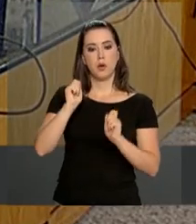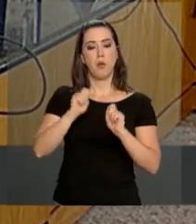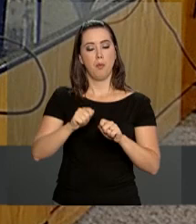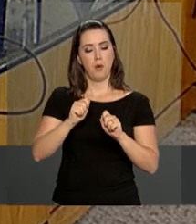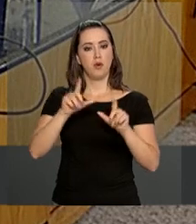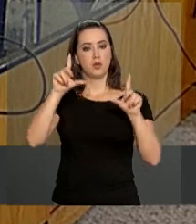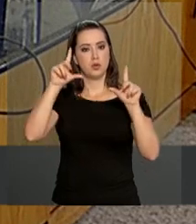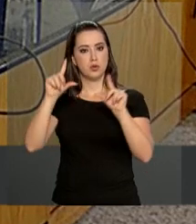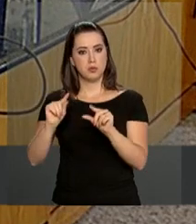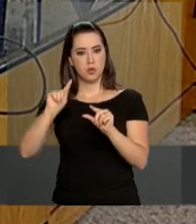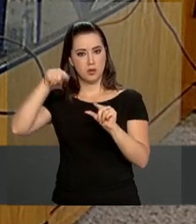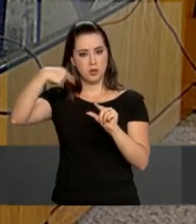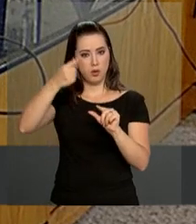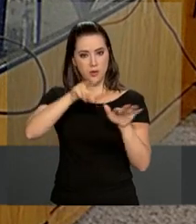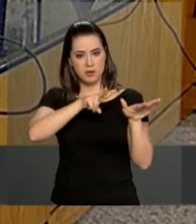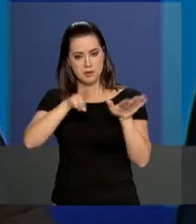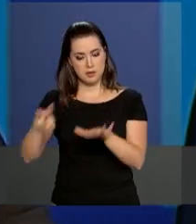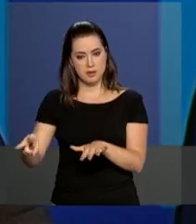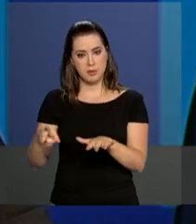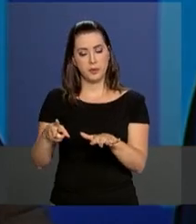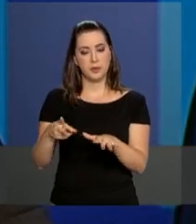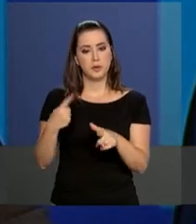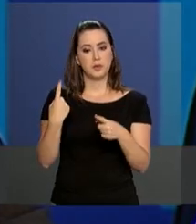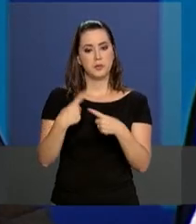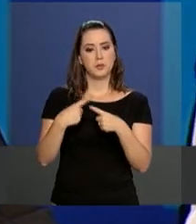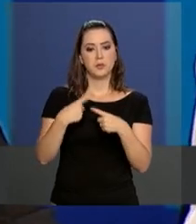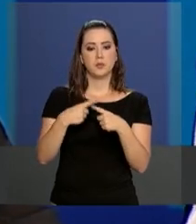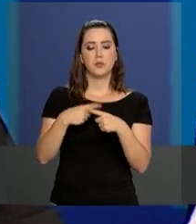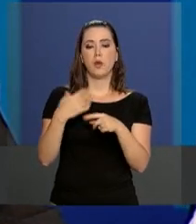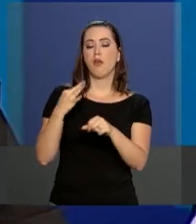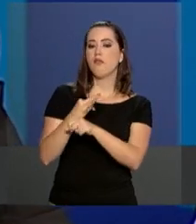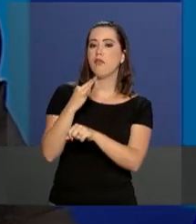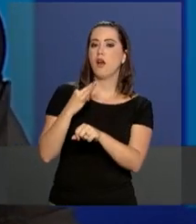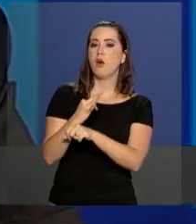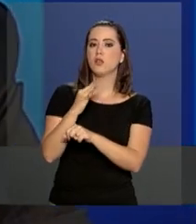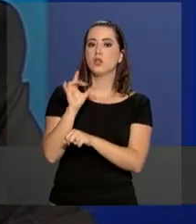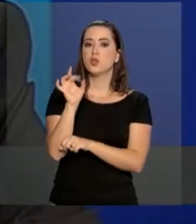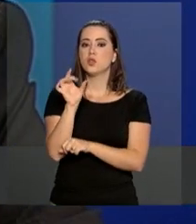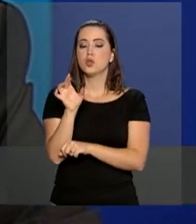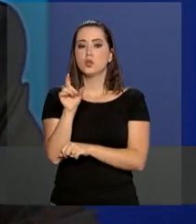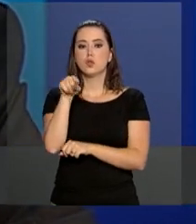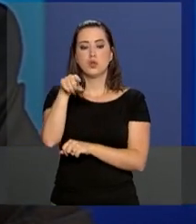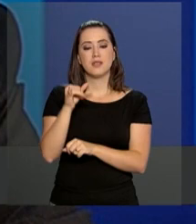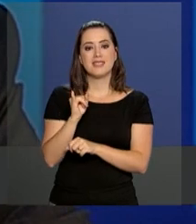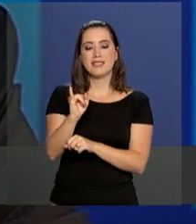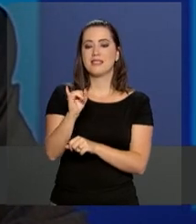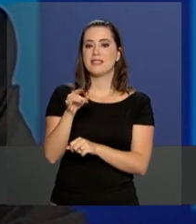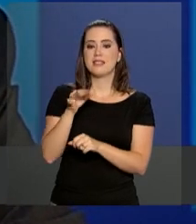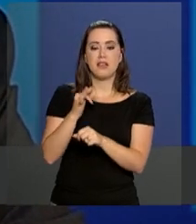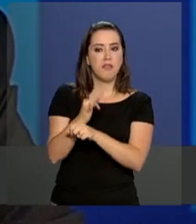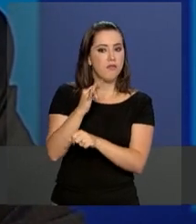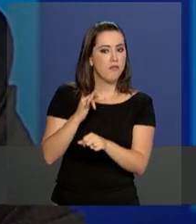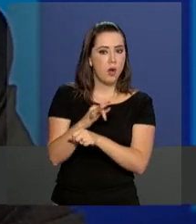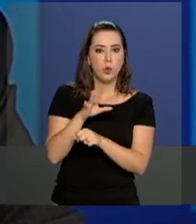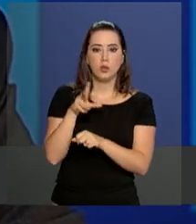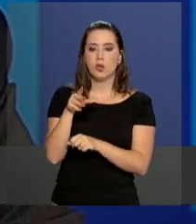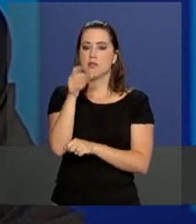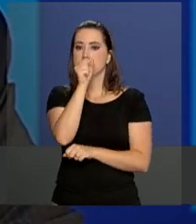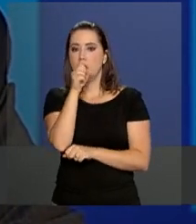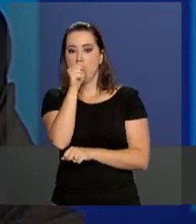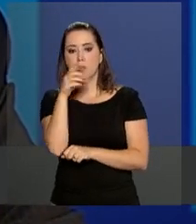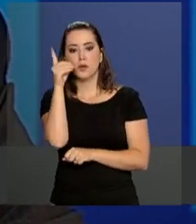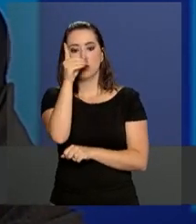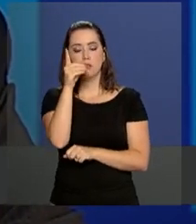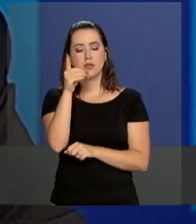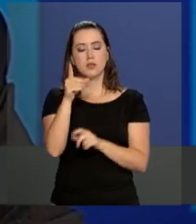próxima semana considerando que é ausente só quando ele ausente completo se ele participar em um dos dias